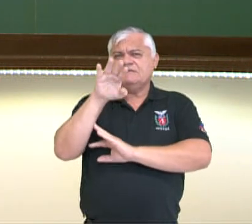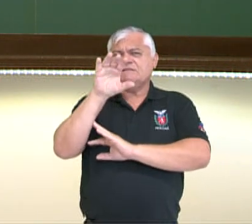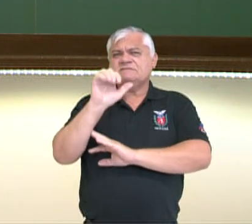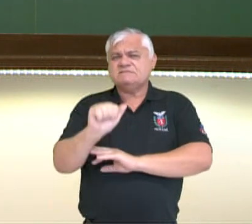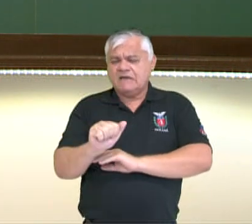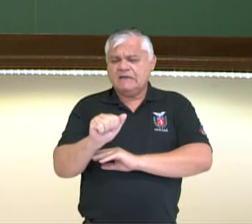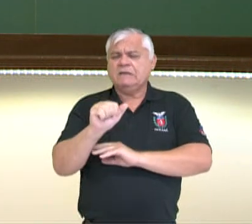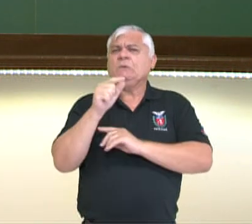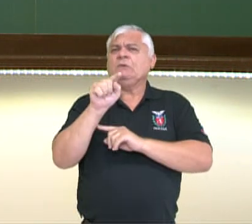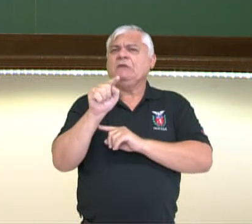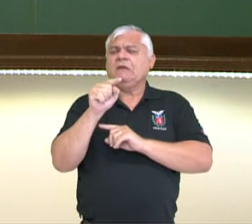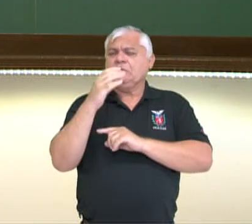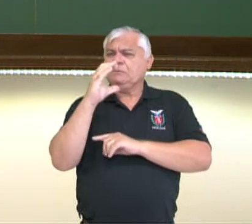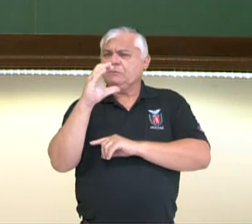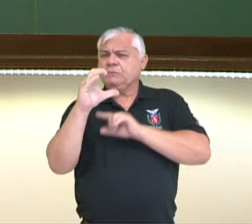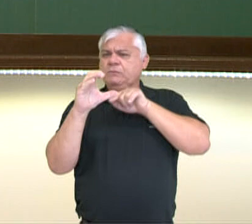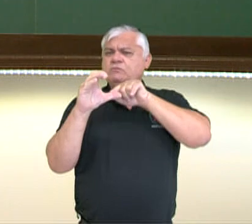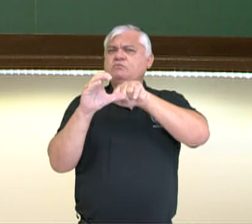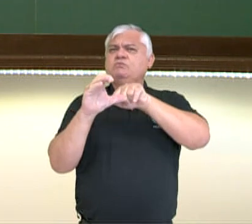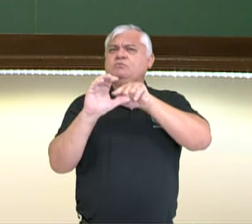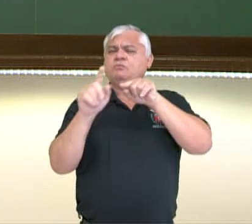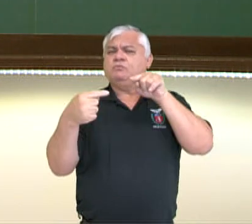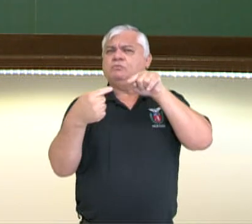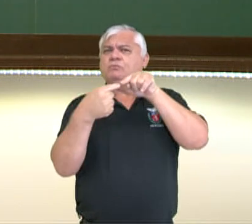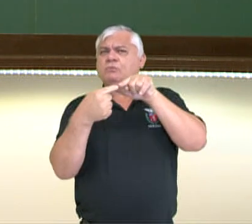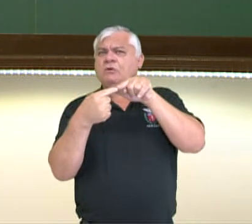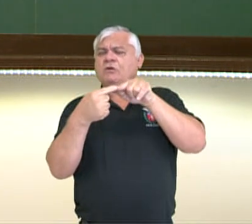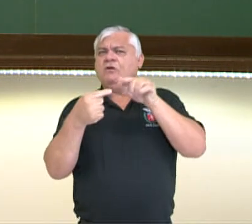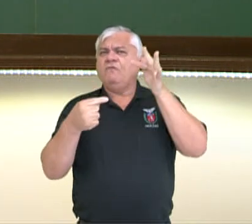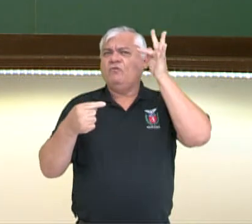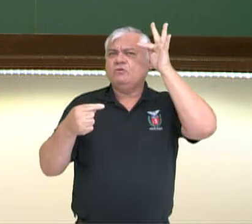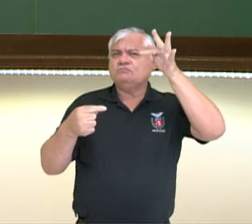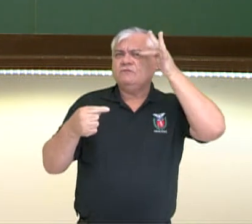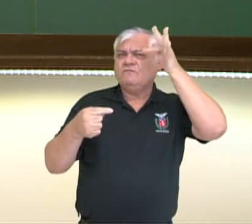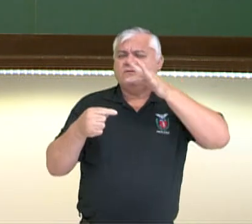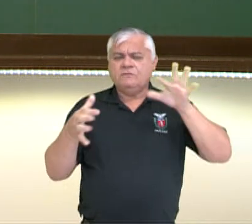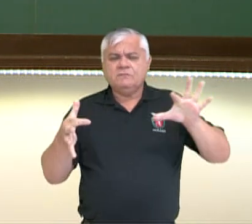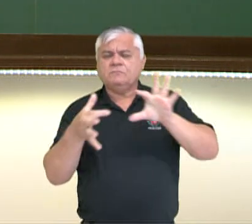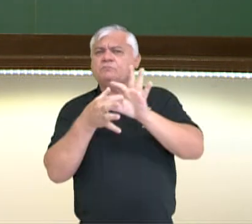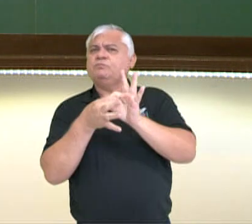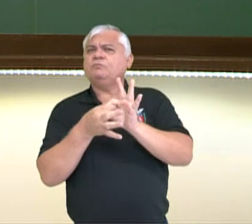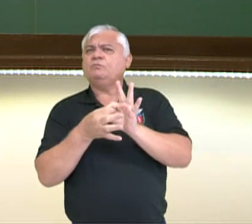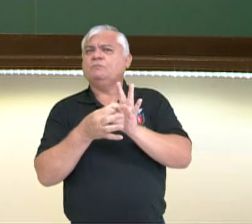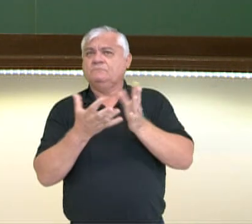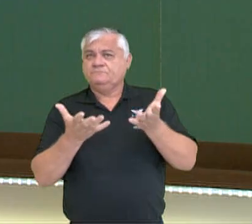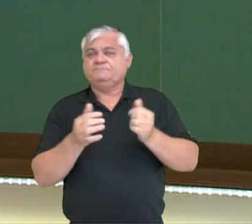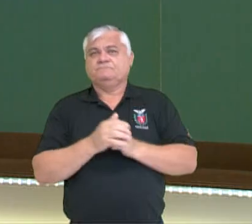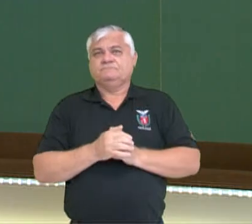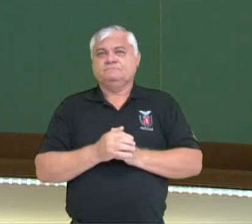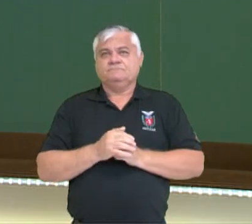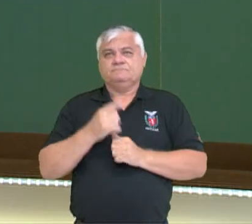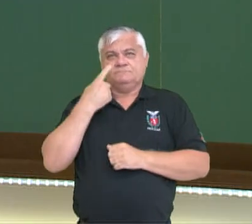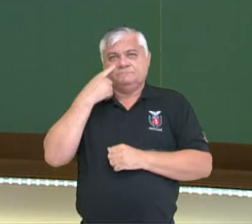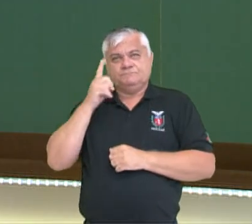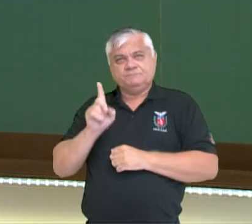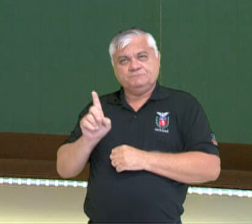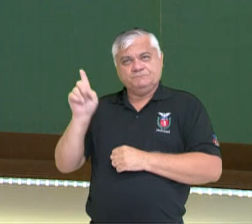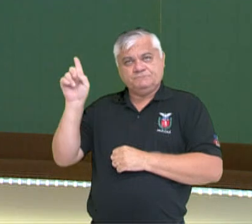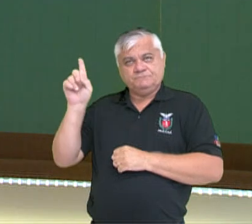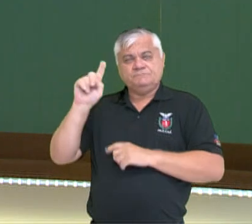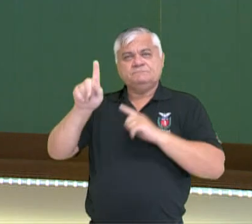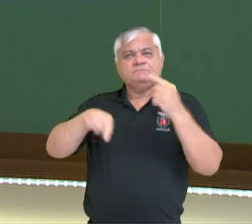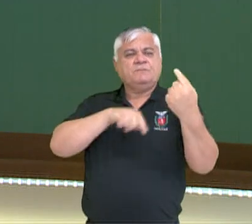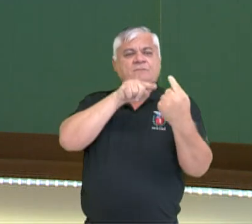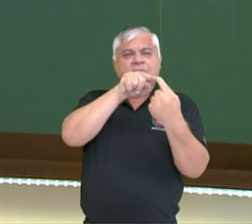a ciência, qual a relação entre ciência e filosofia. Temos aqui os objetivos da